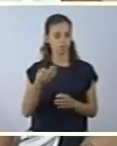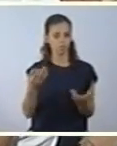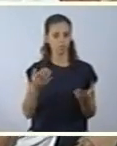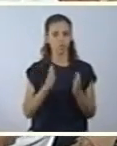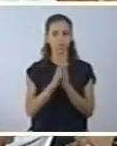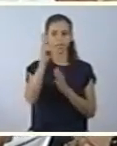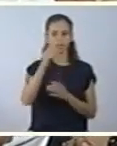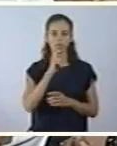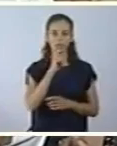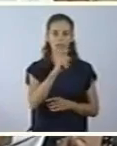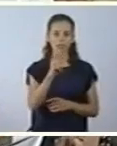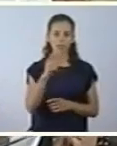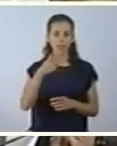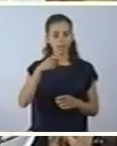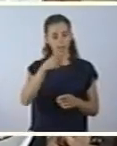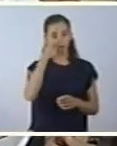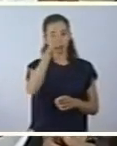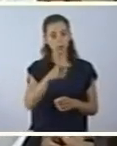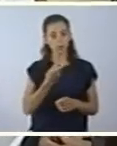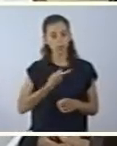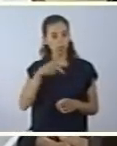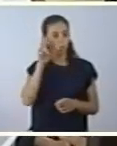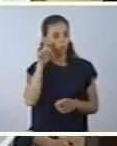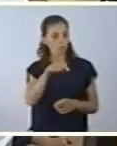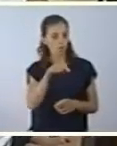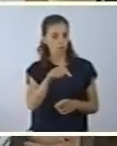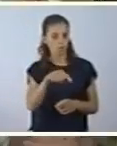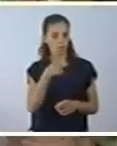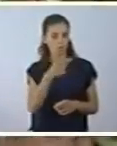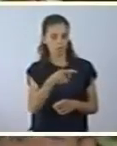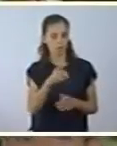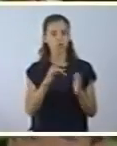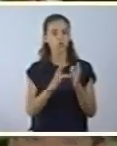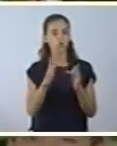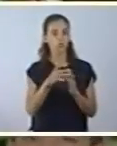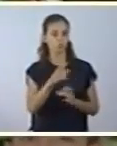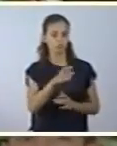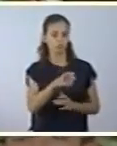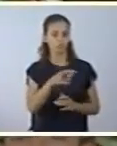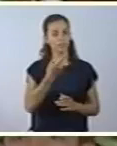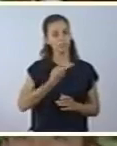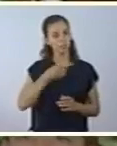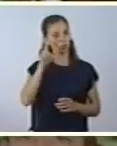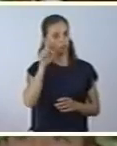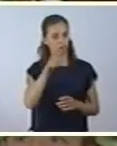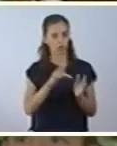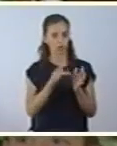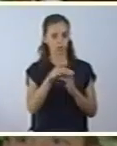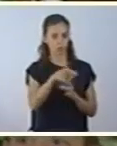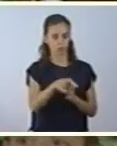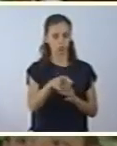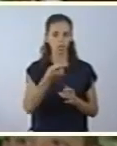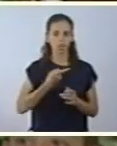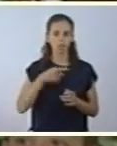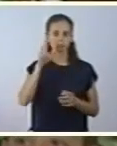Deus indica aquele que devemos escutar. Jesus. É Ele que devemos escutar. Devemos